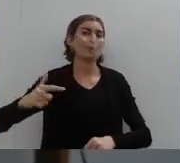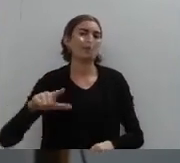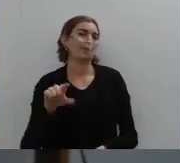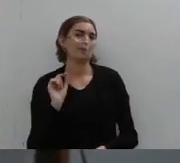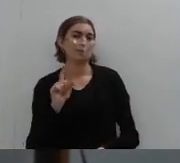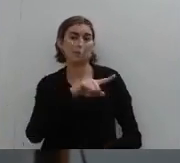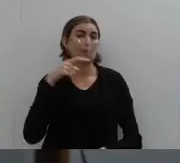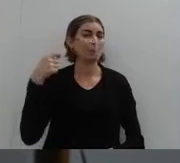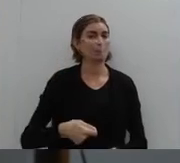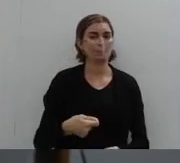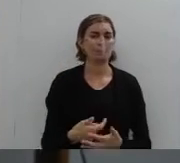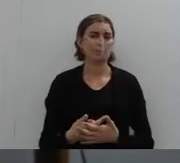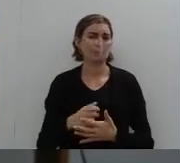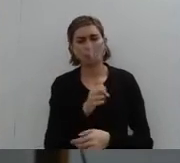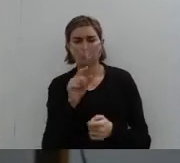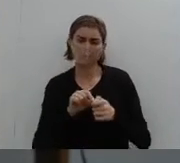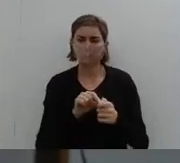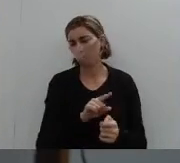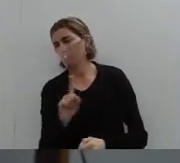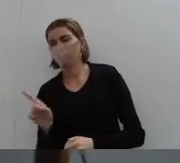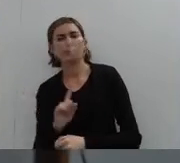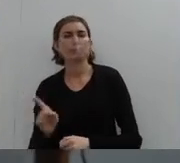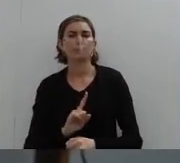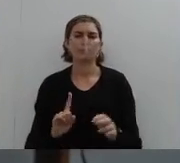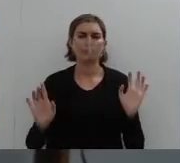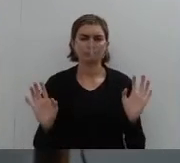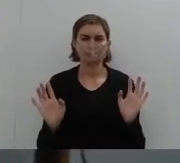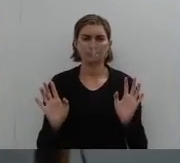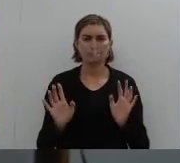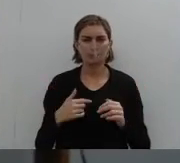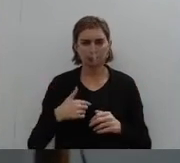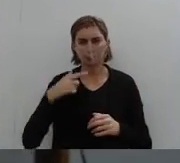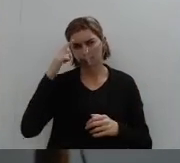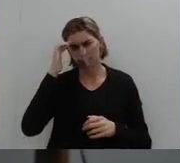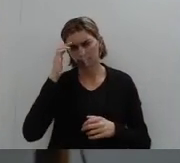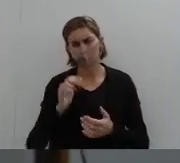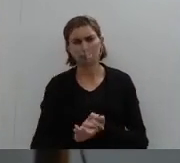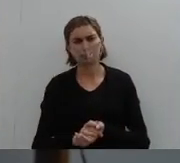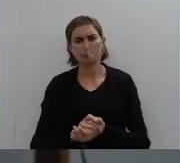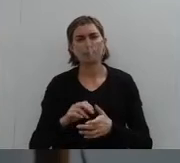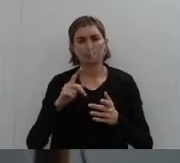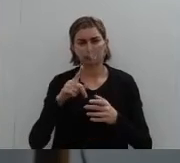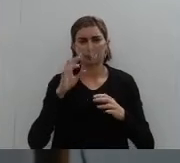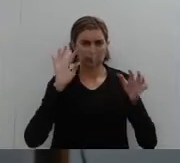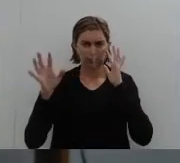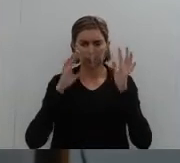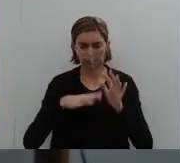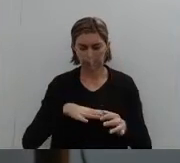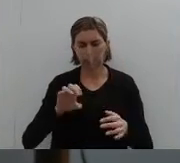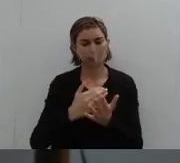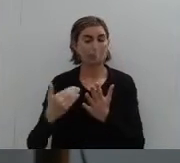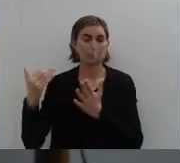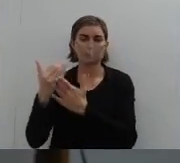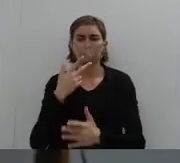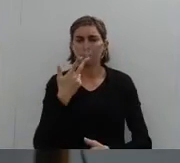É impositivo. Ou você faz, ou é automaticamente taxado de imoral. Já a reflexão ética, ela vai além.